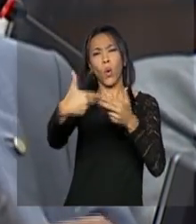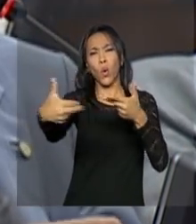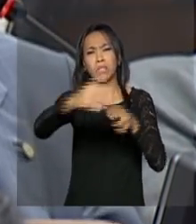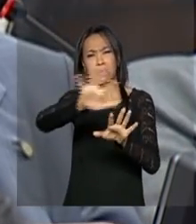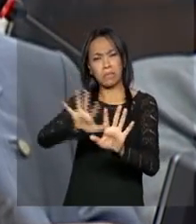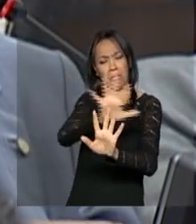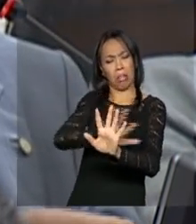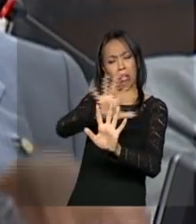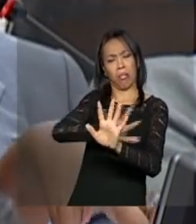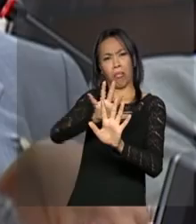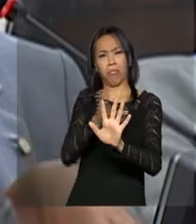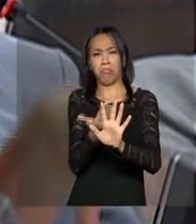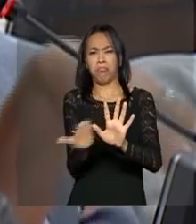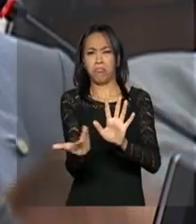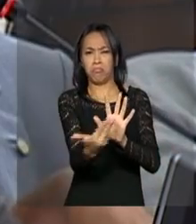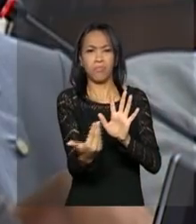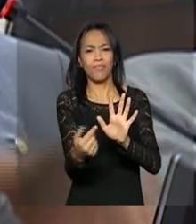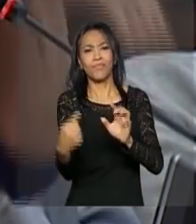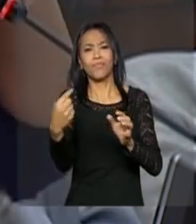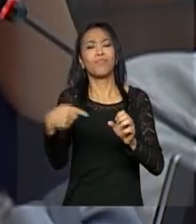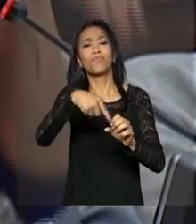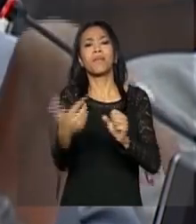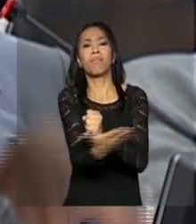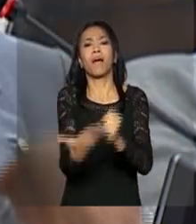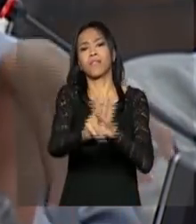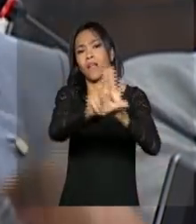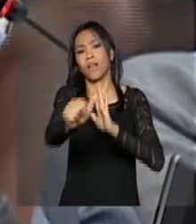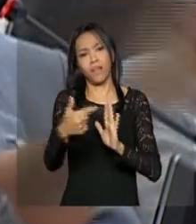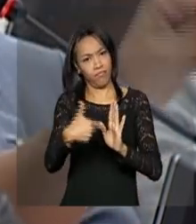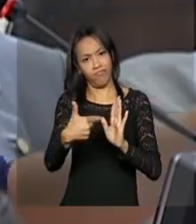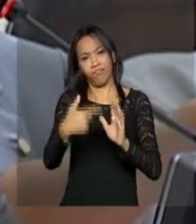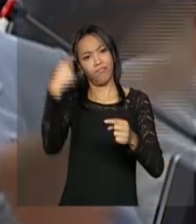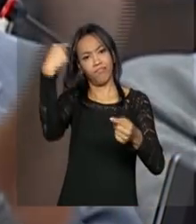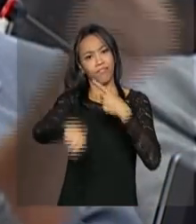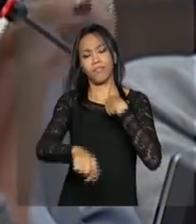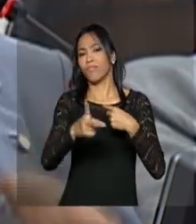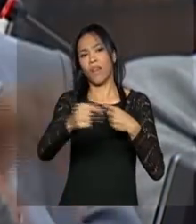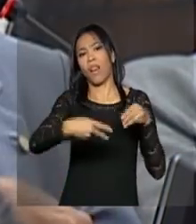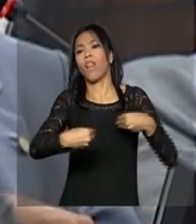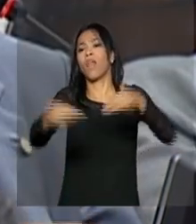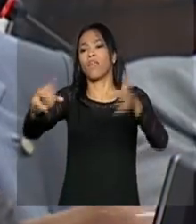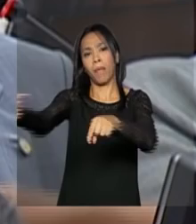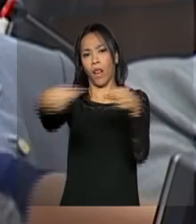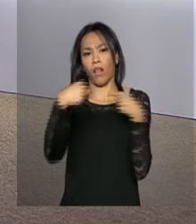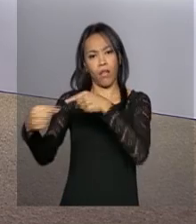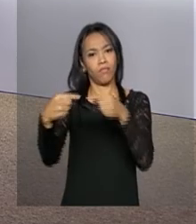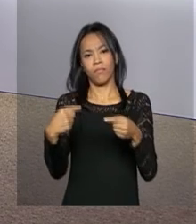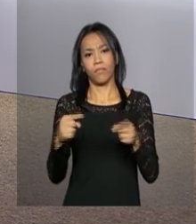e que itens permanecem. Portanto, é um relatório ilegal, inconstitucional e que não pode ir a debate, a voto, desta forma como